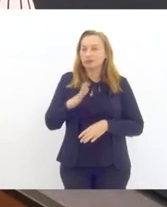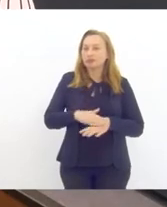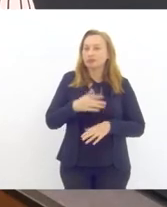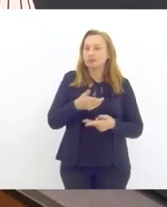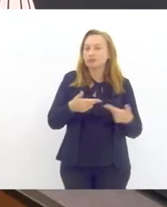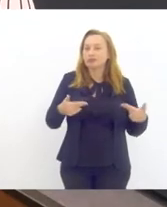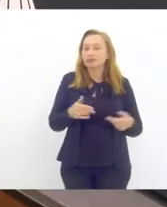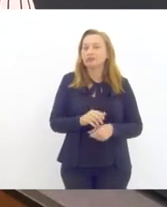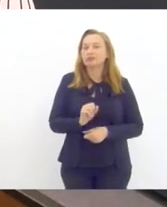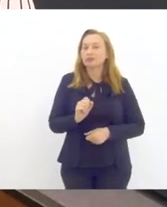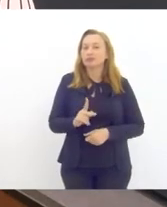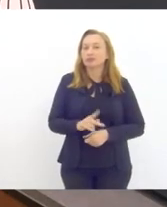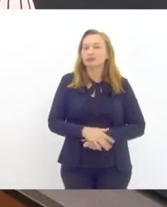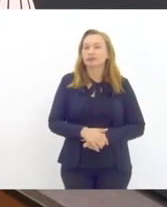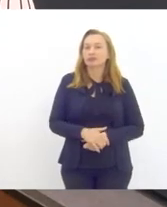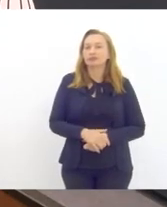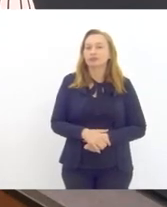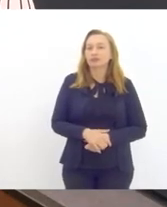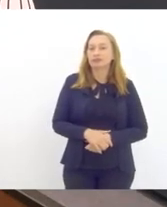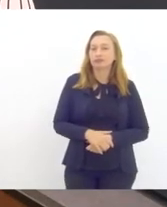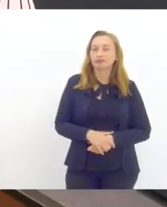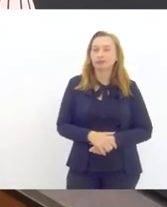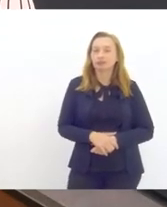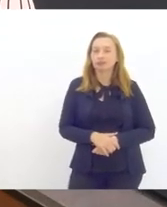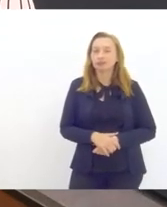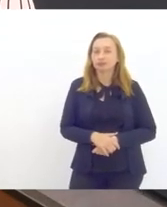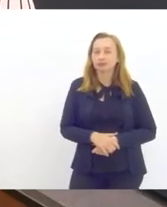fechando os números